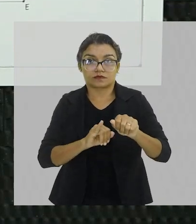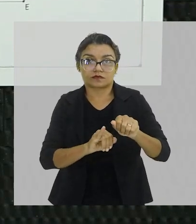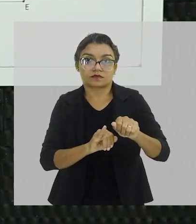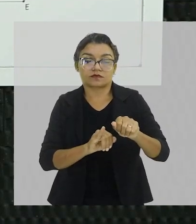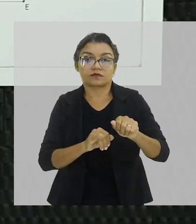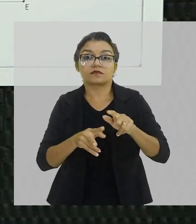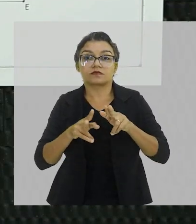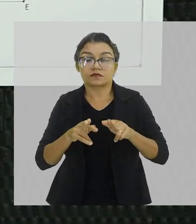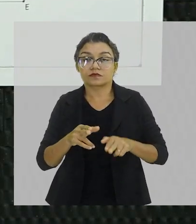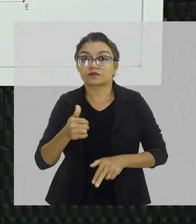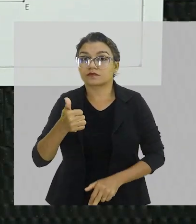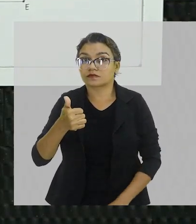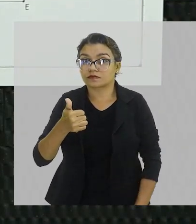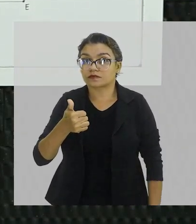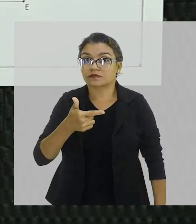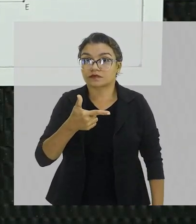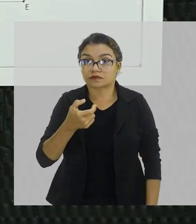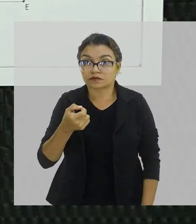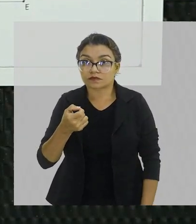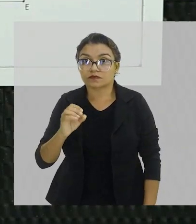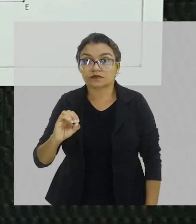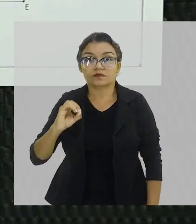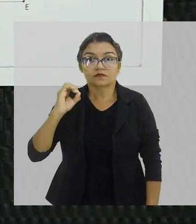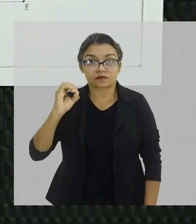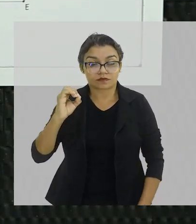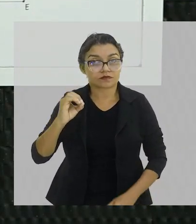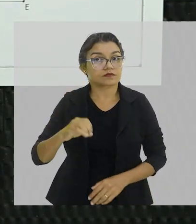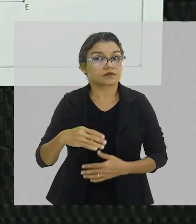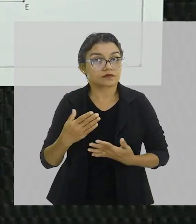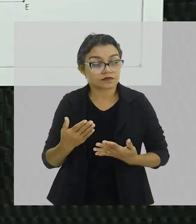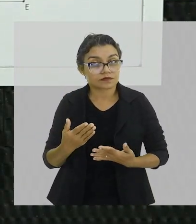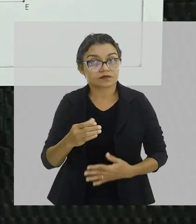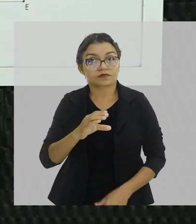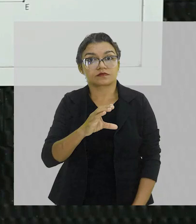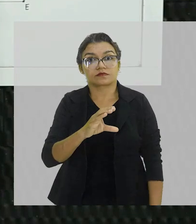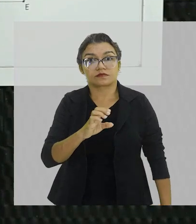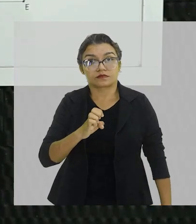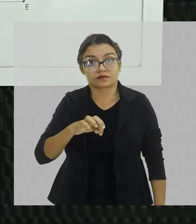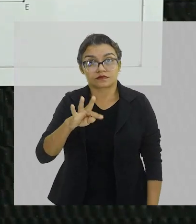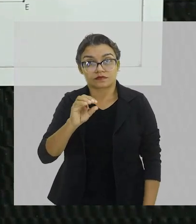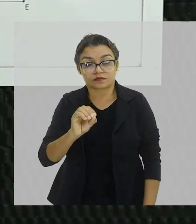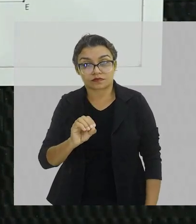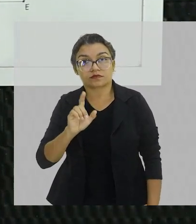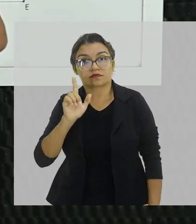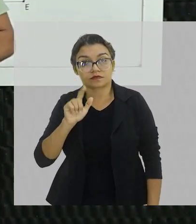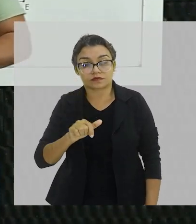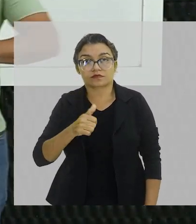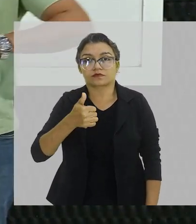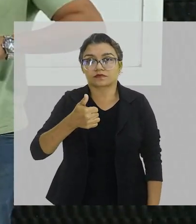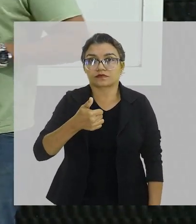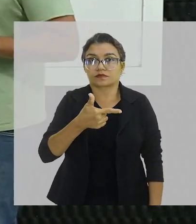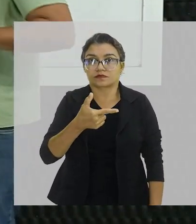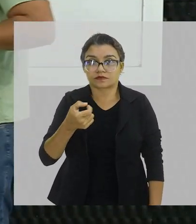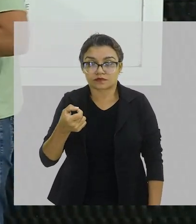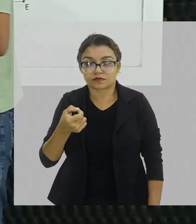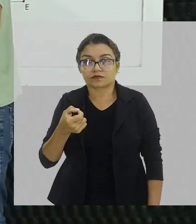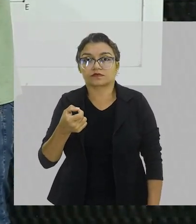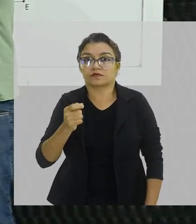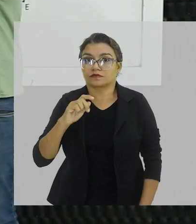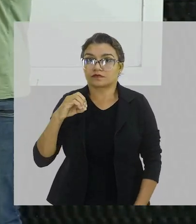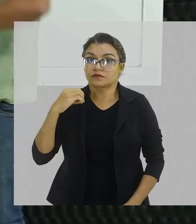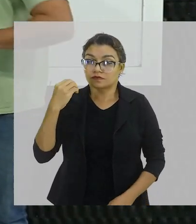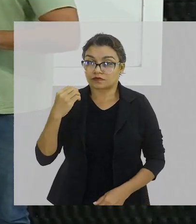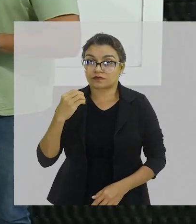ó. Certo? Então, esse centro, né, ele gira em torno aí de 120 graus. A resposta seria a letra